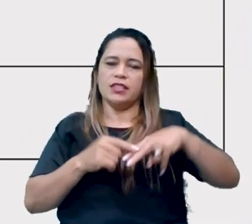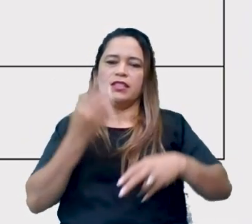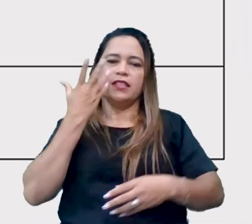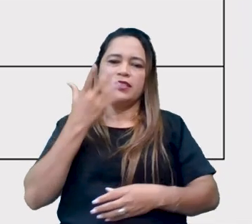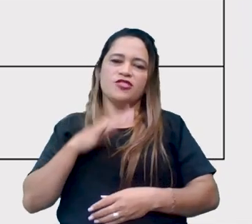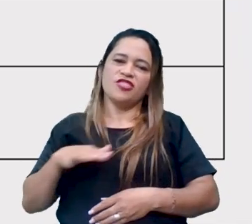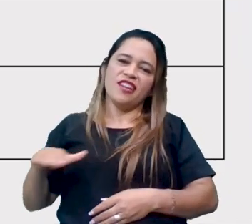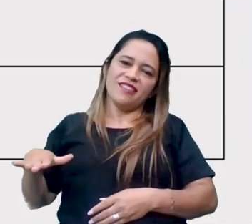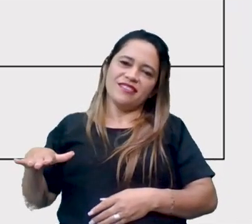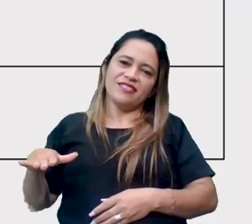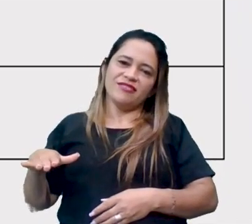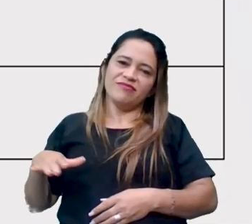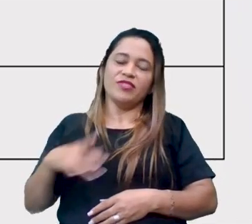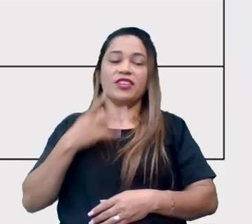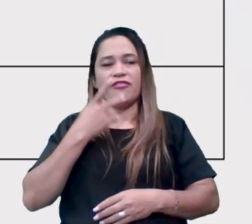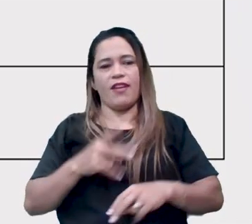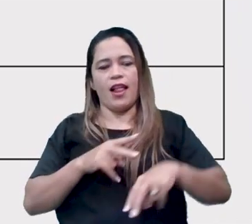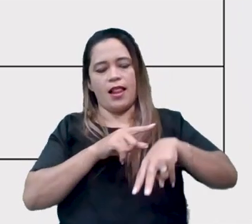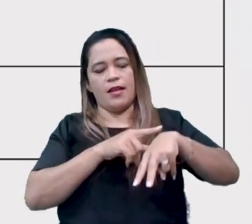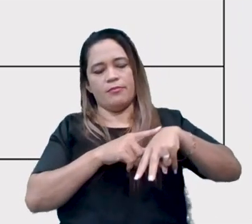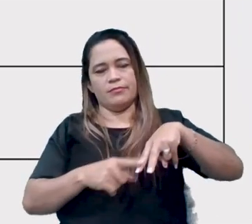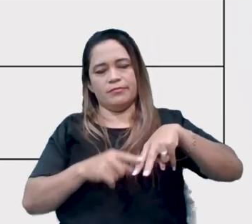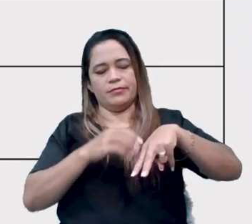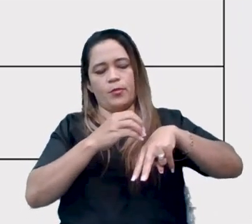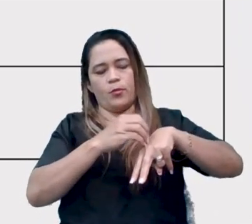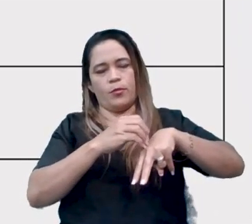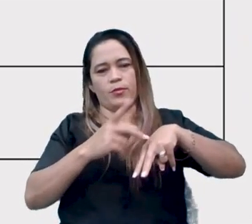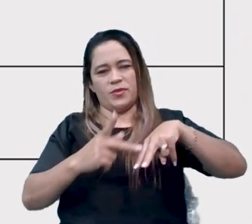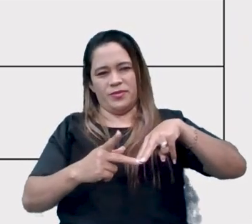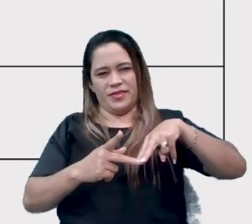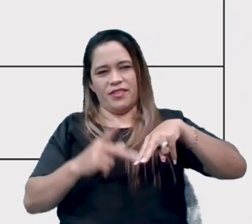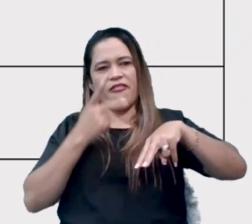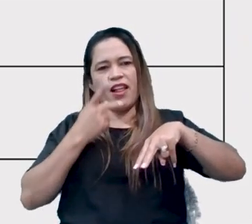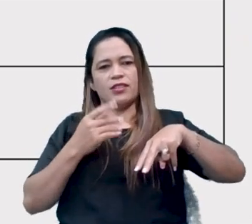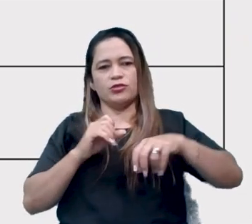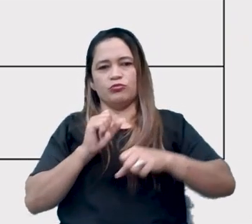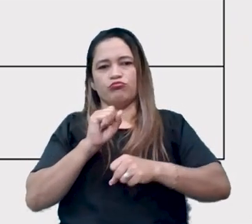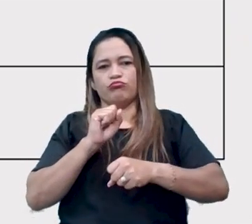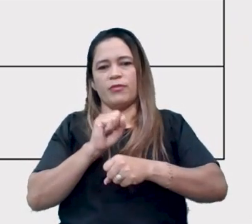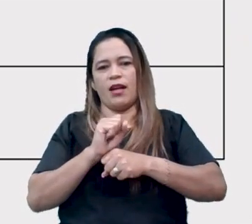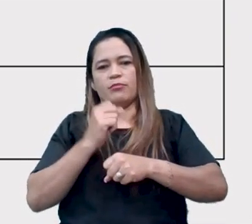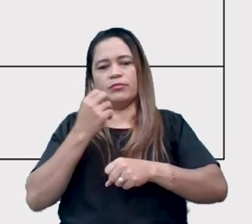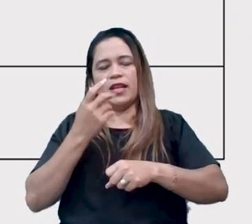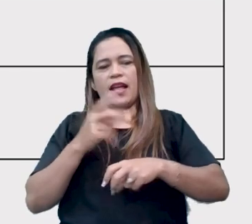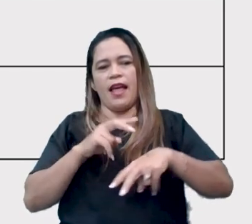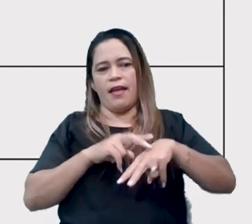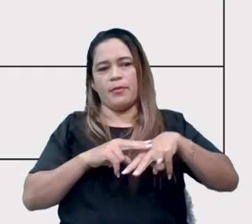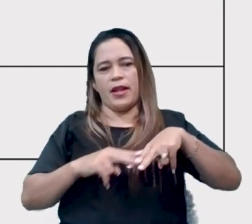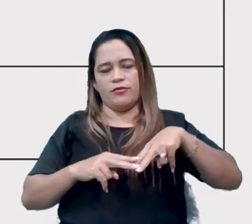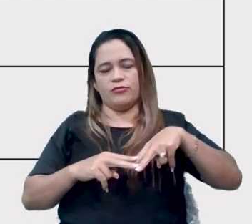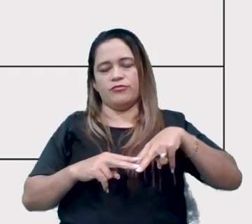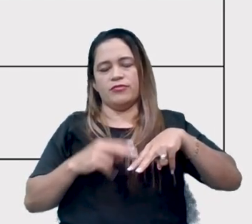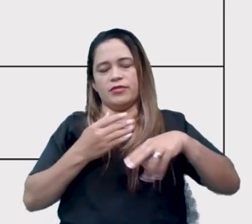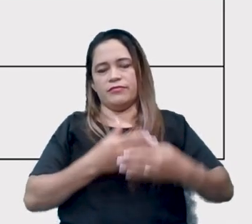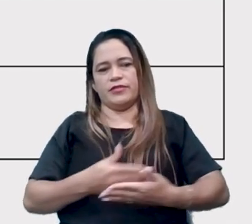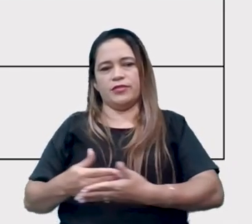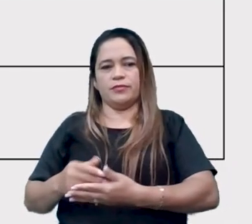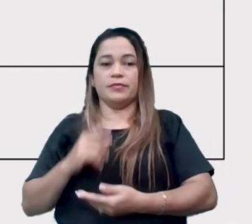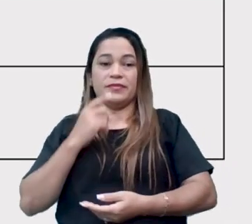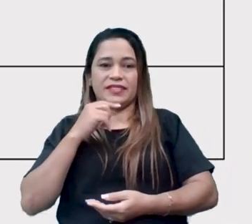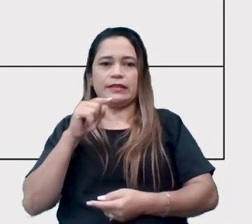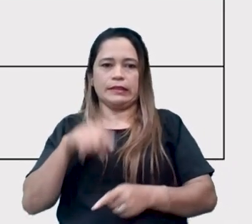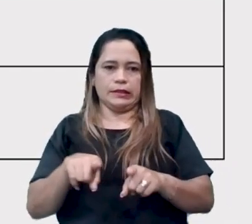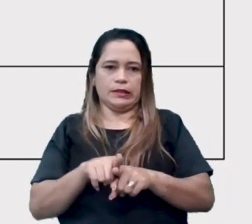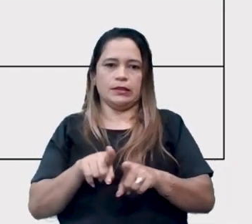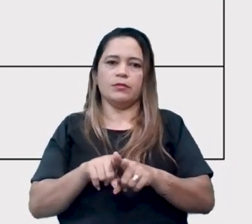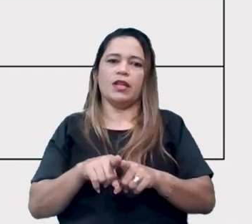Então, quando a gente fala de poliomielite, lembra da paralisia infantil. Quem causa essa doença é o vírus da poliomielite. Essa doença também